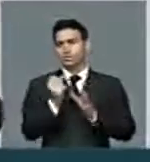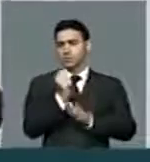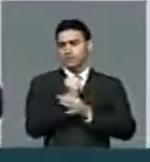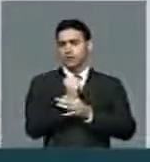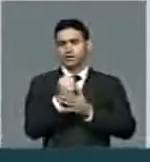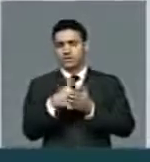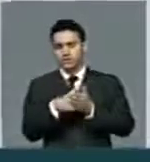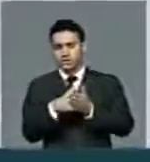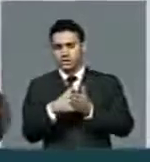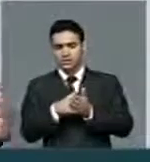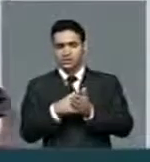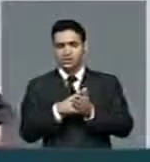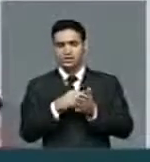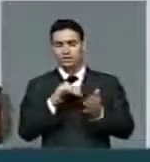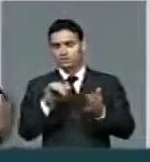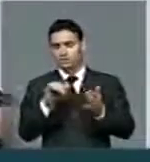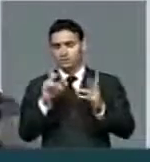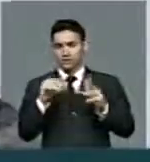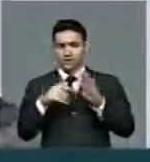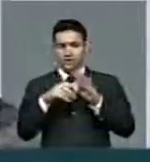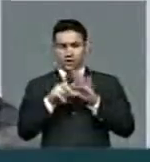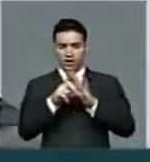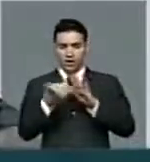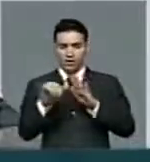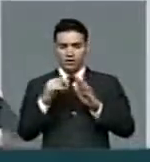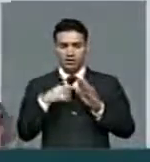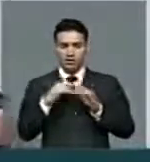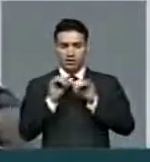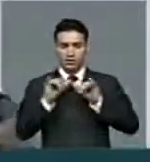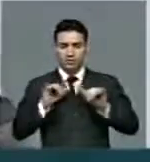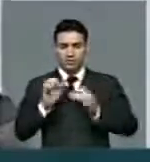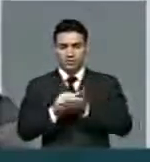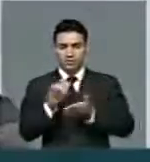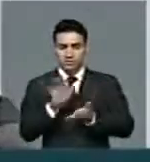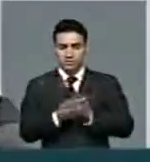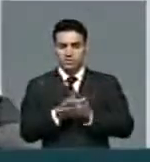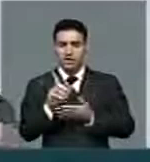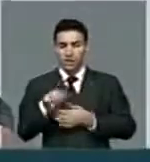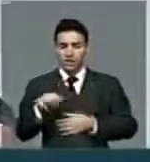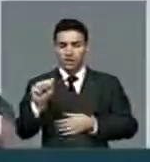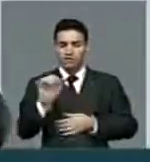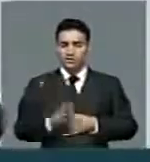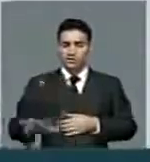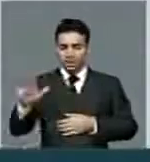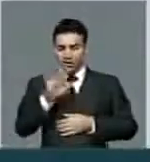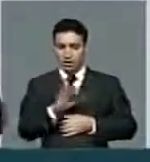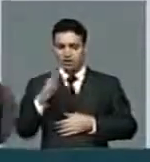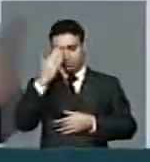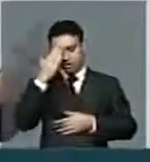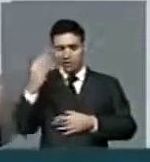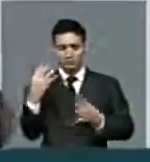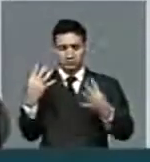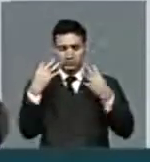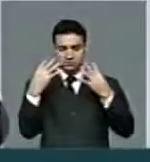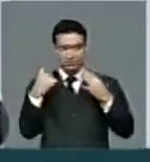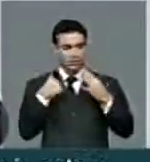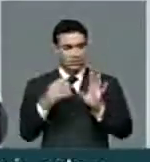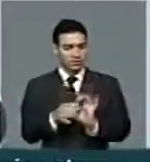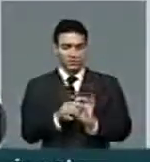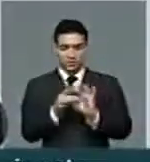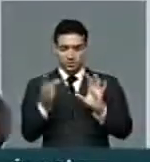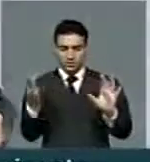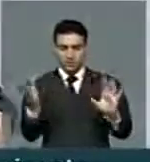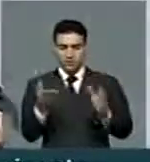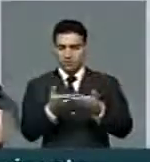sigilo naquilo que a lei determina sobre as informações do cadastro. Então, essa é a visão geral, presidente, eu agradeço a sua atenção e me coloco agora à